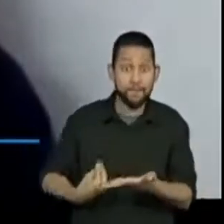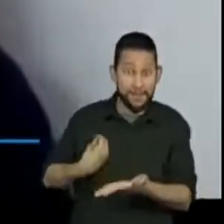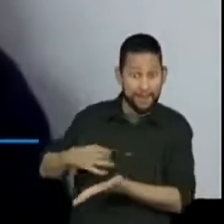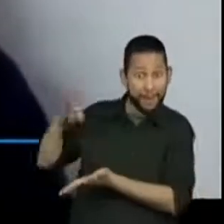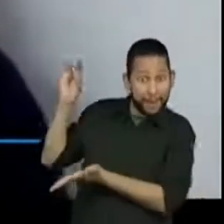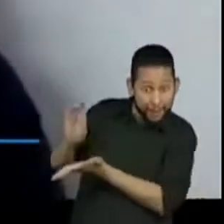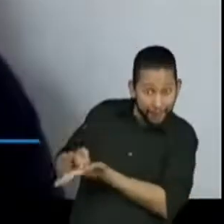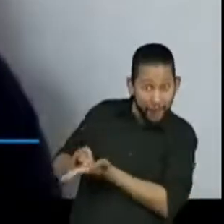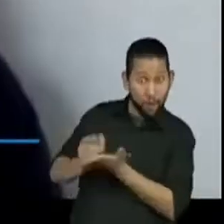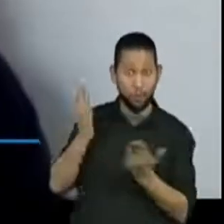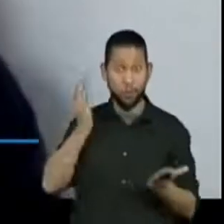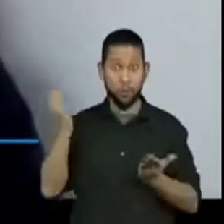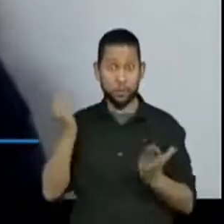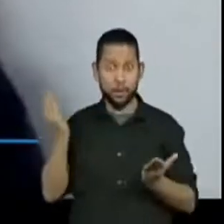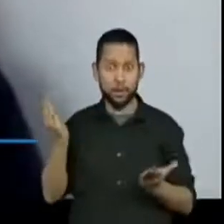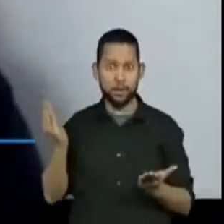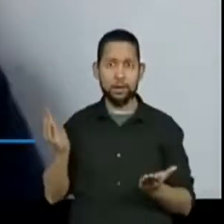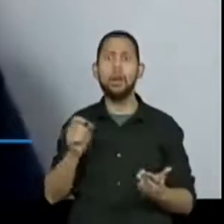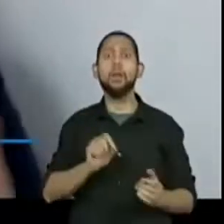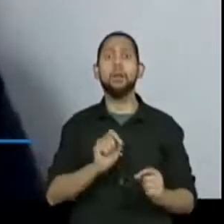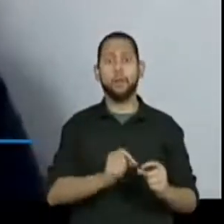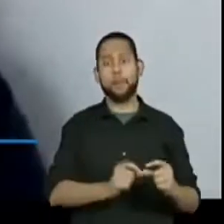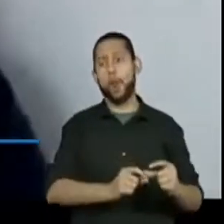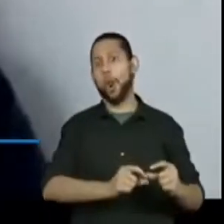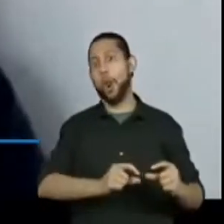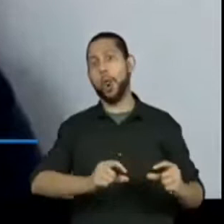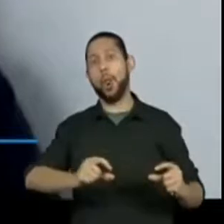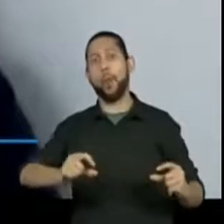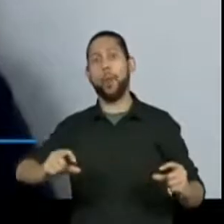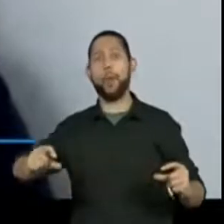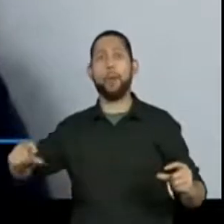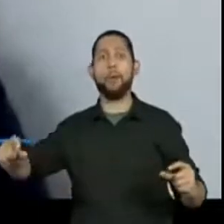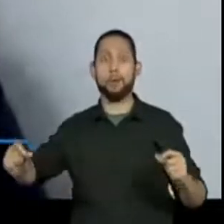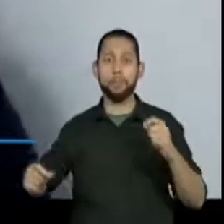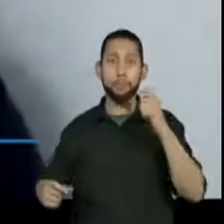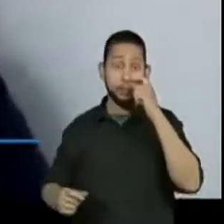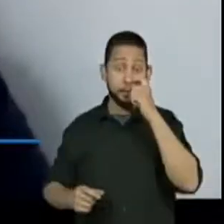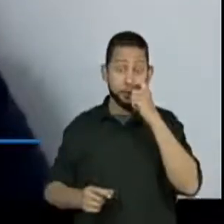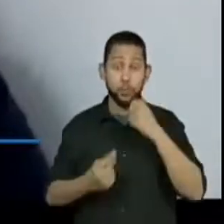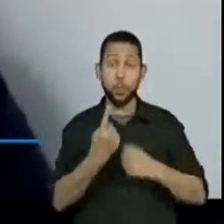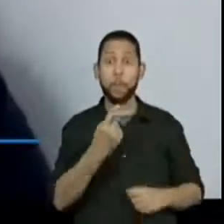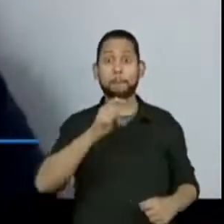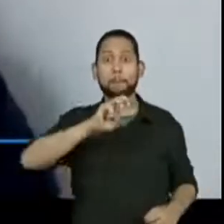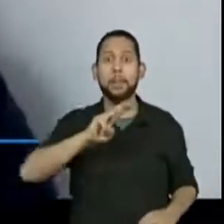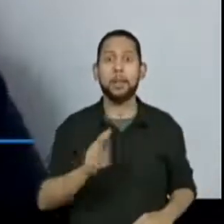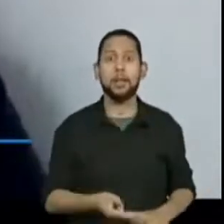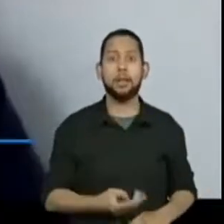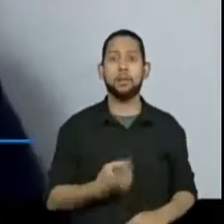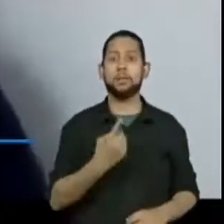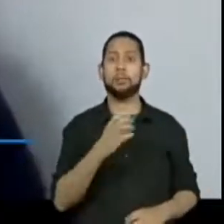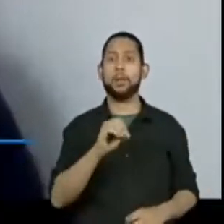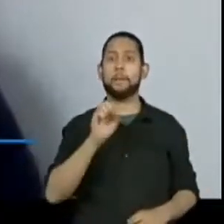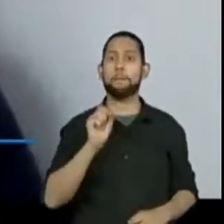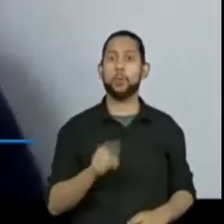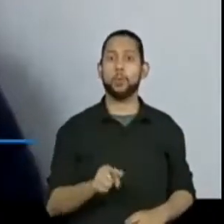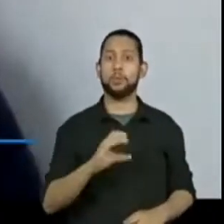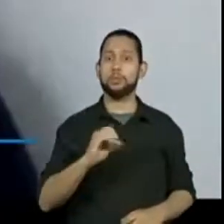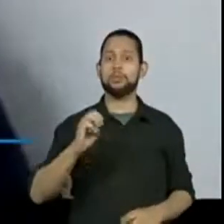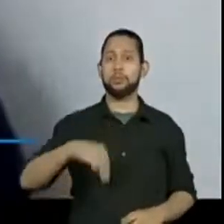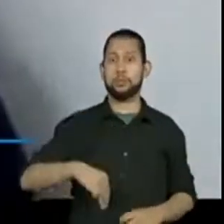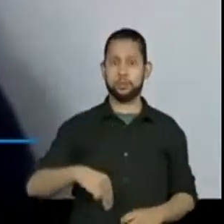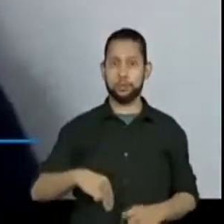real. Às vezes 10 mil, 100 mil, 1 milhão de